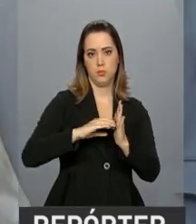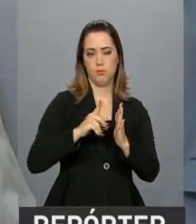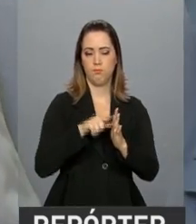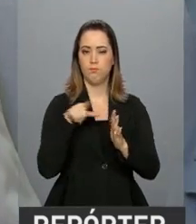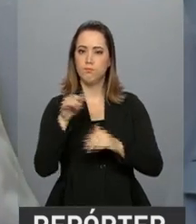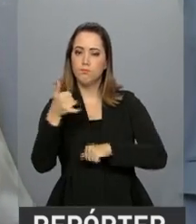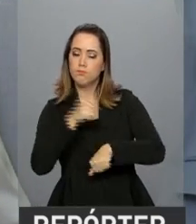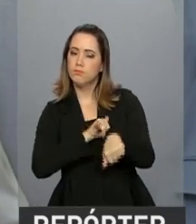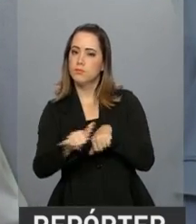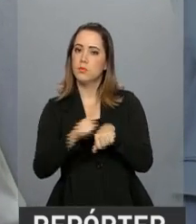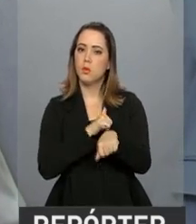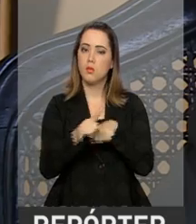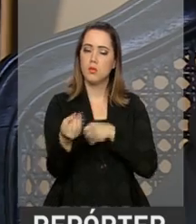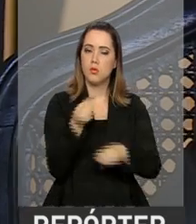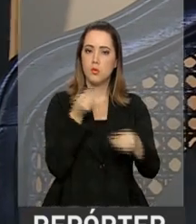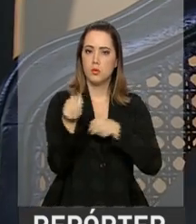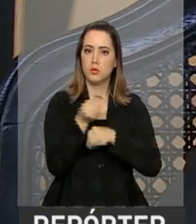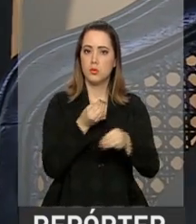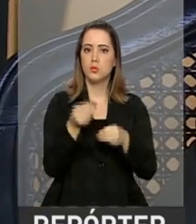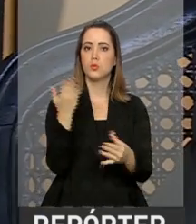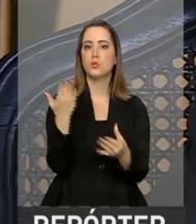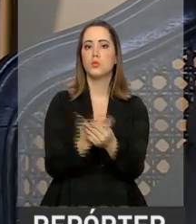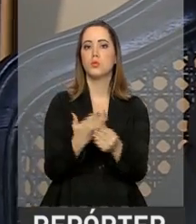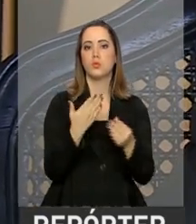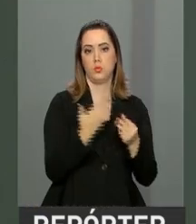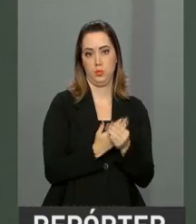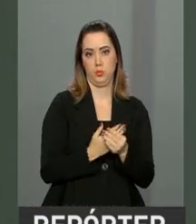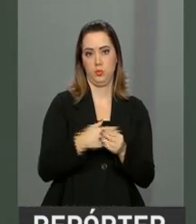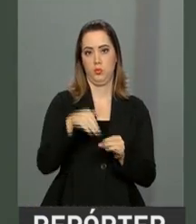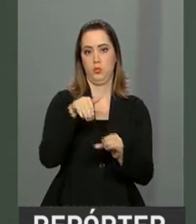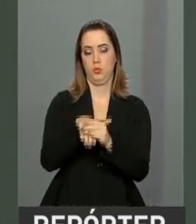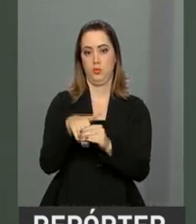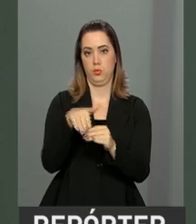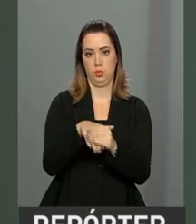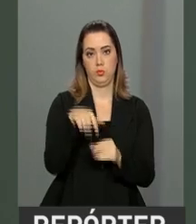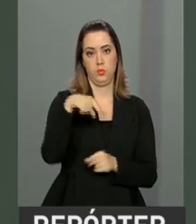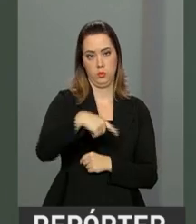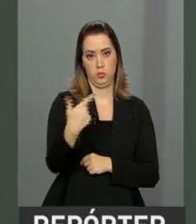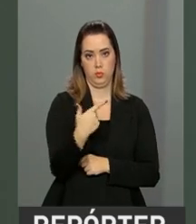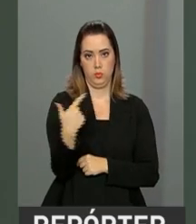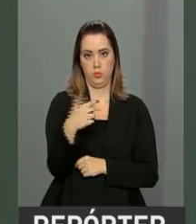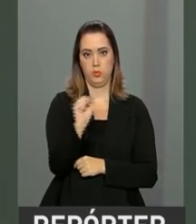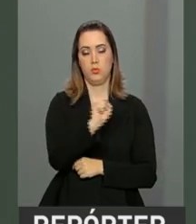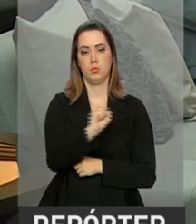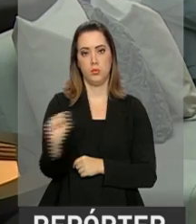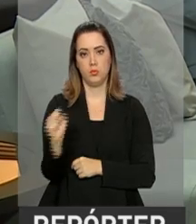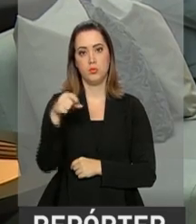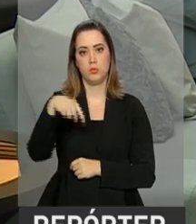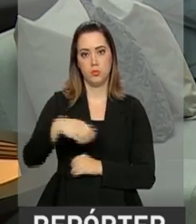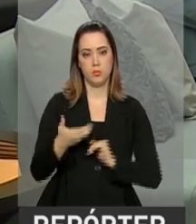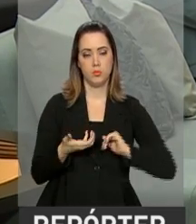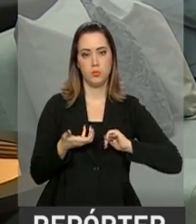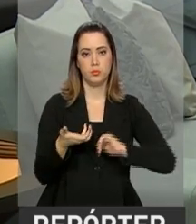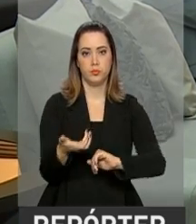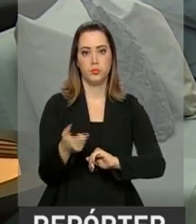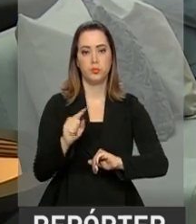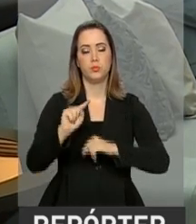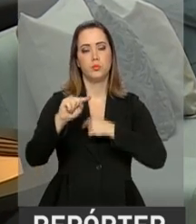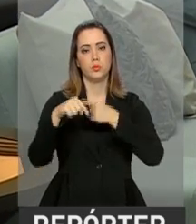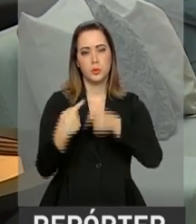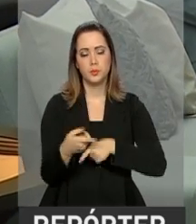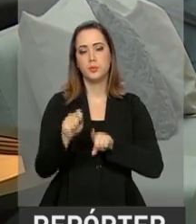para a votação de projetos estratégicos do governo federal neste segundo semestre no Congresso Nacional já que nos